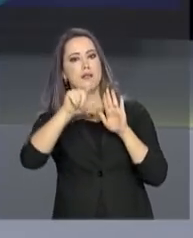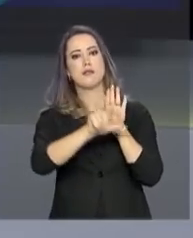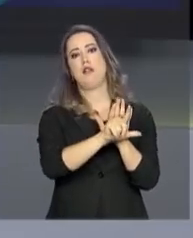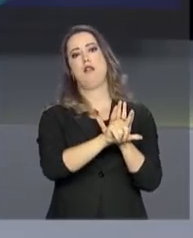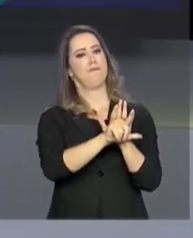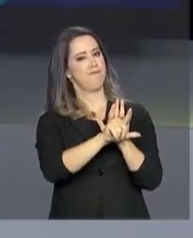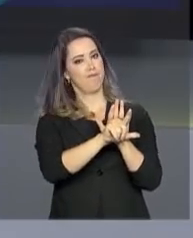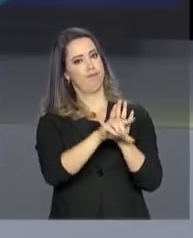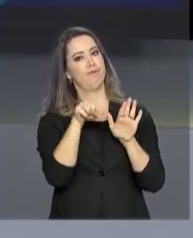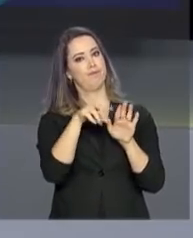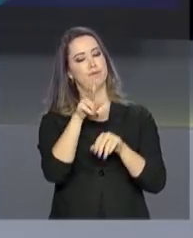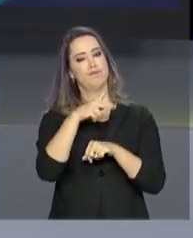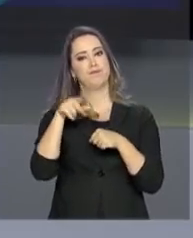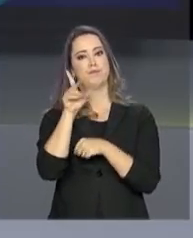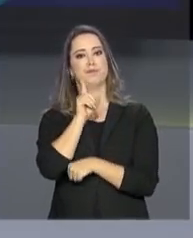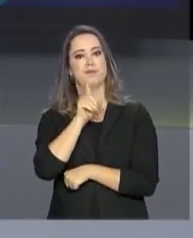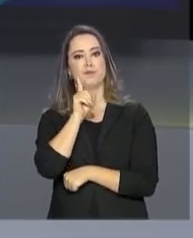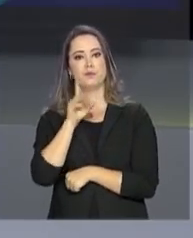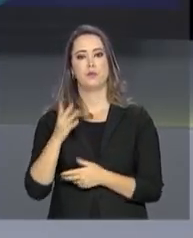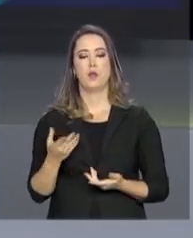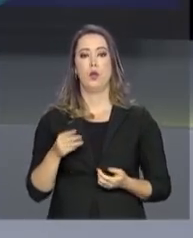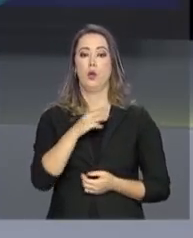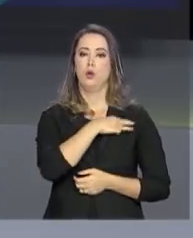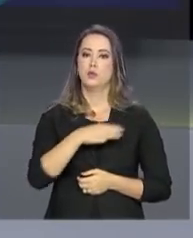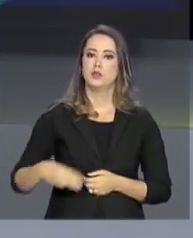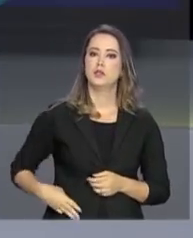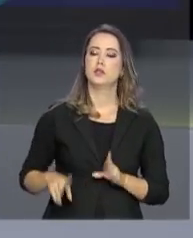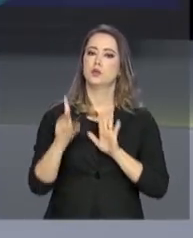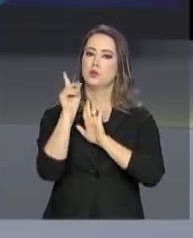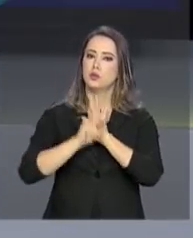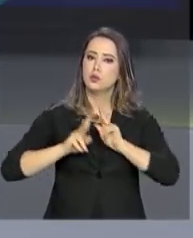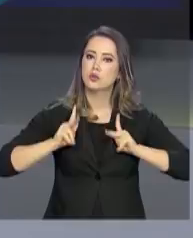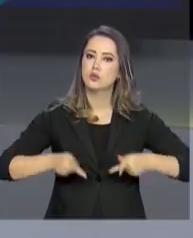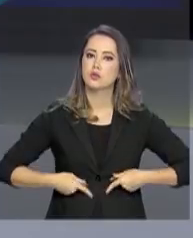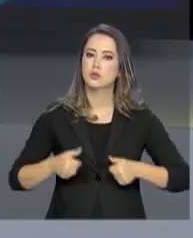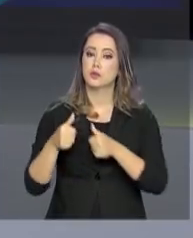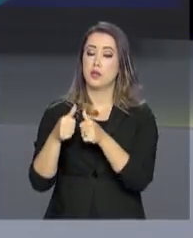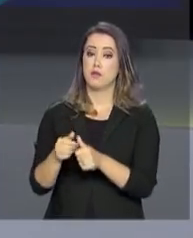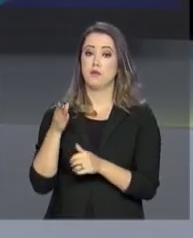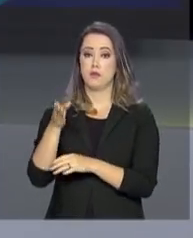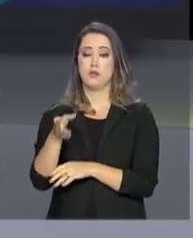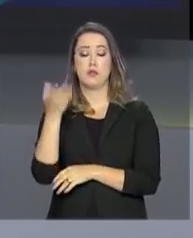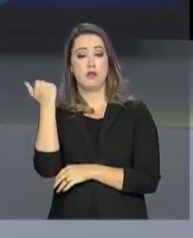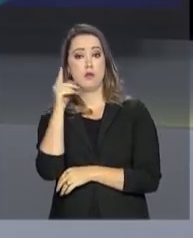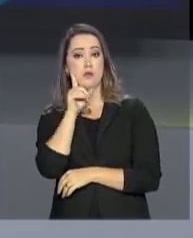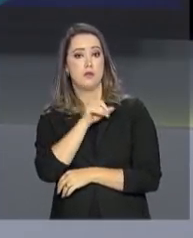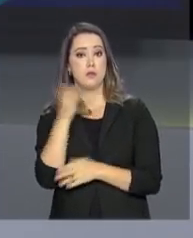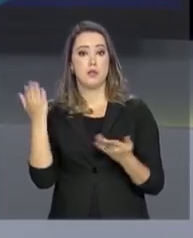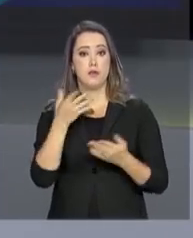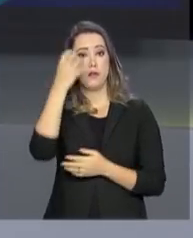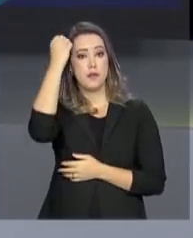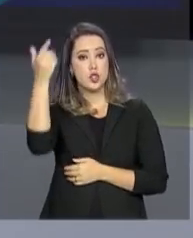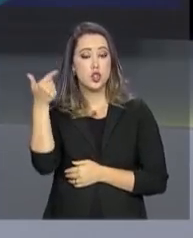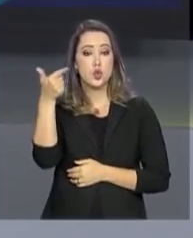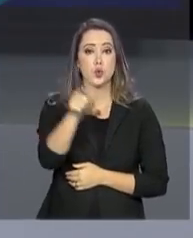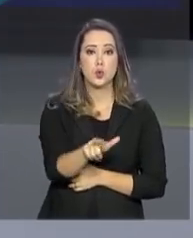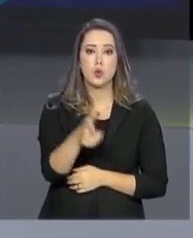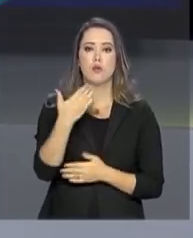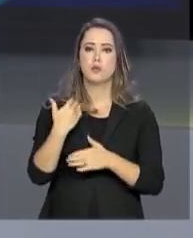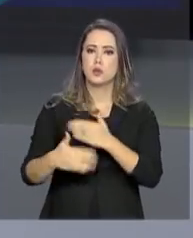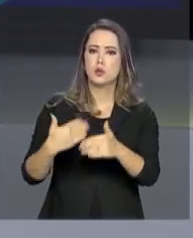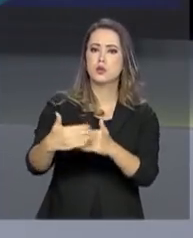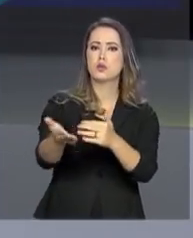ministro dos direitos humanos do brasil gustavo rocha esteve nos estados unidos na semana passada e vai viajar para lá novamente para